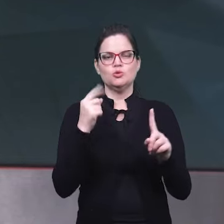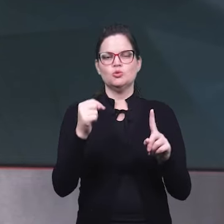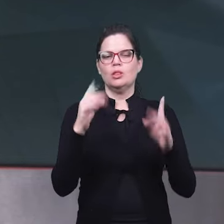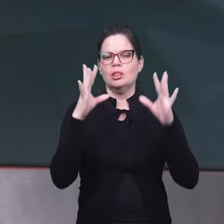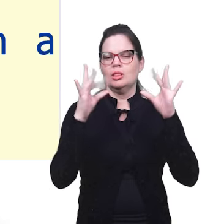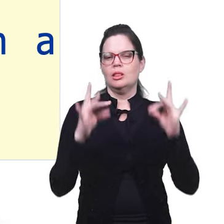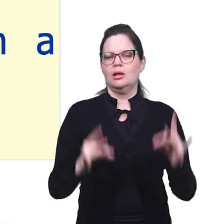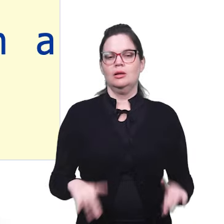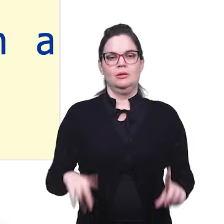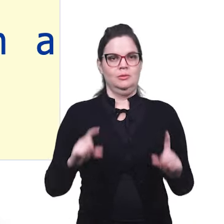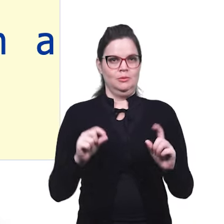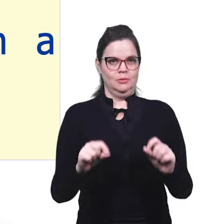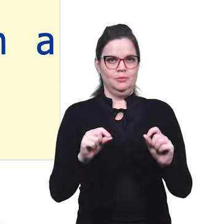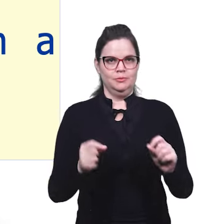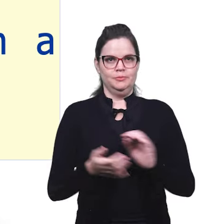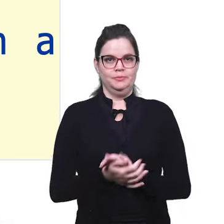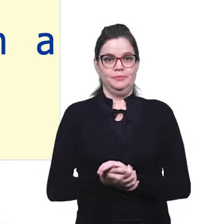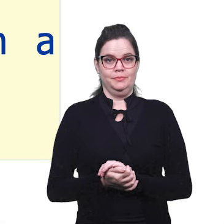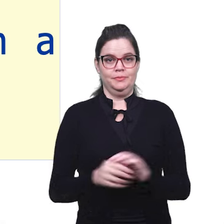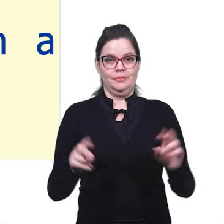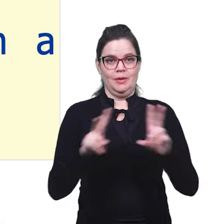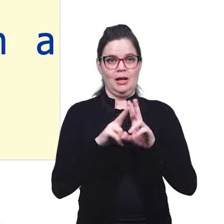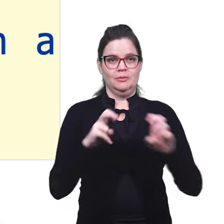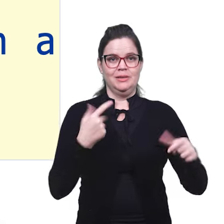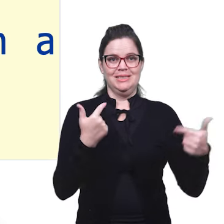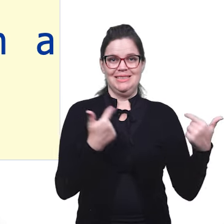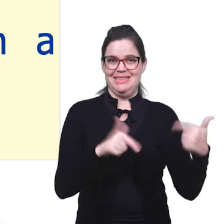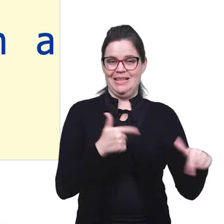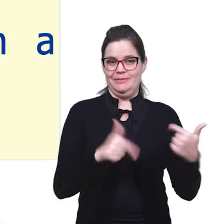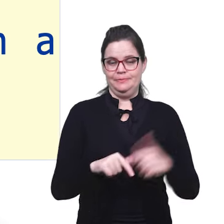detalhe. Um serviço.